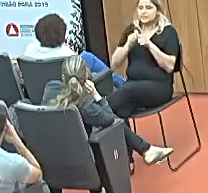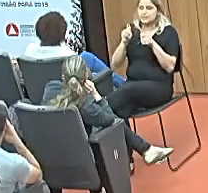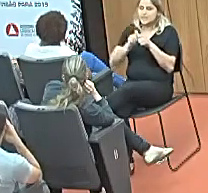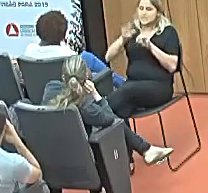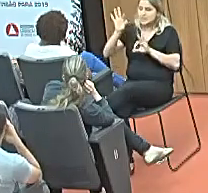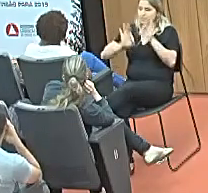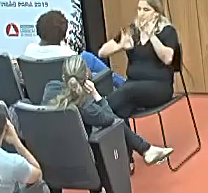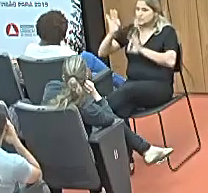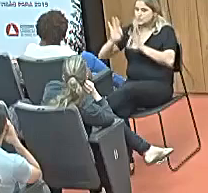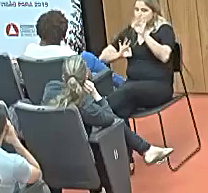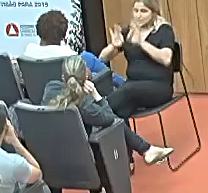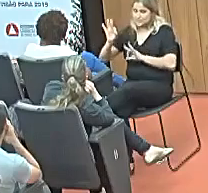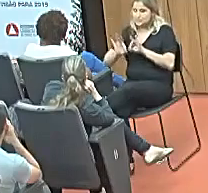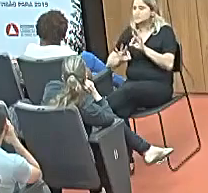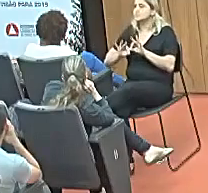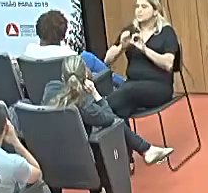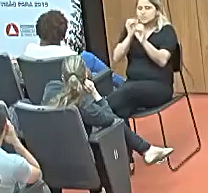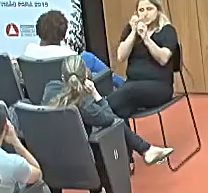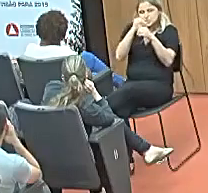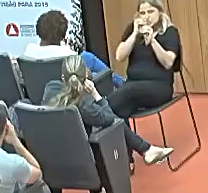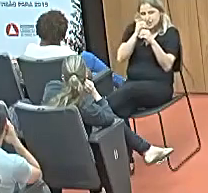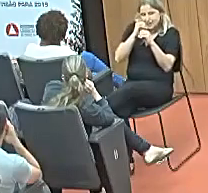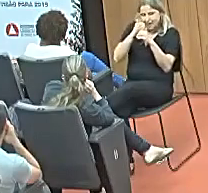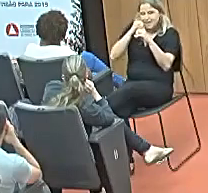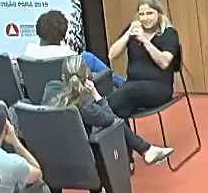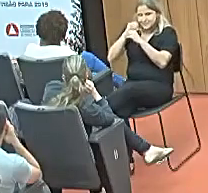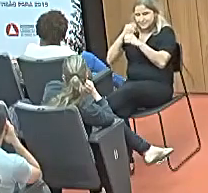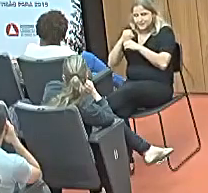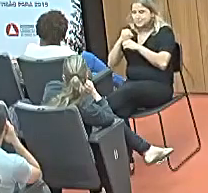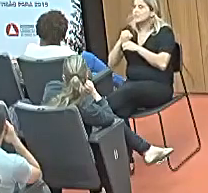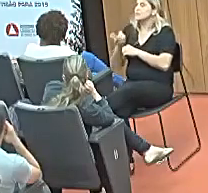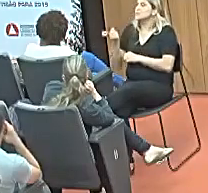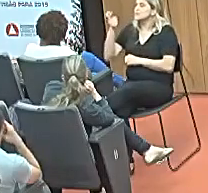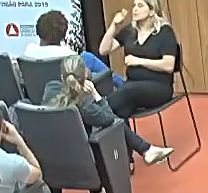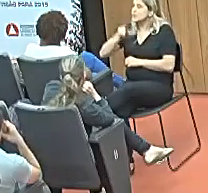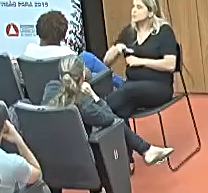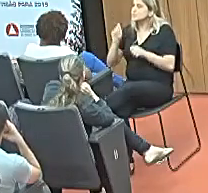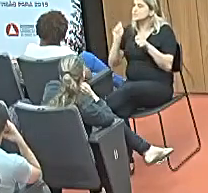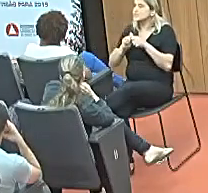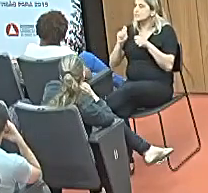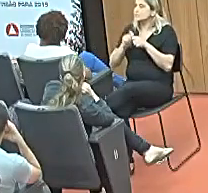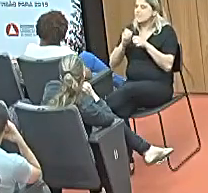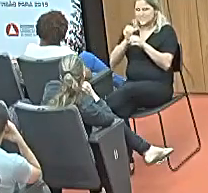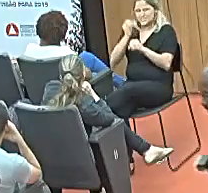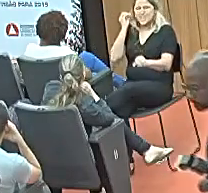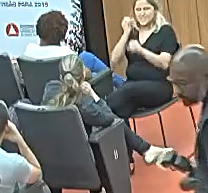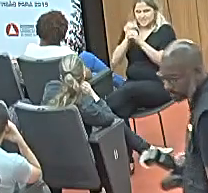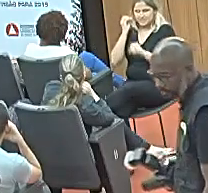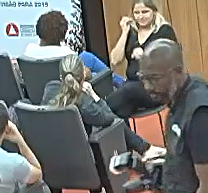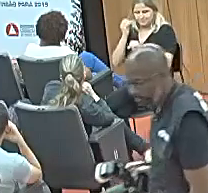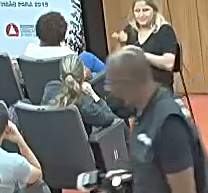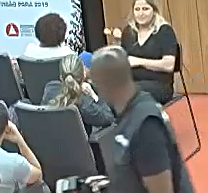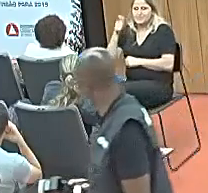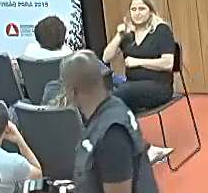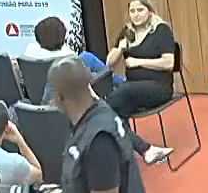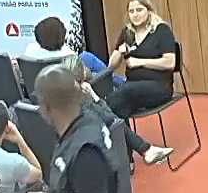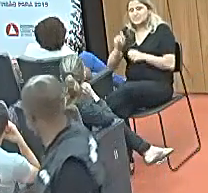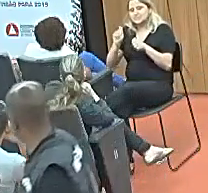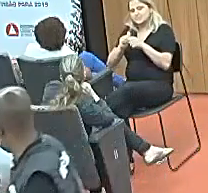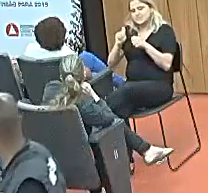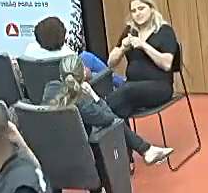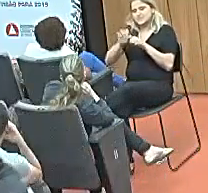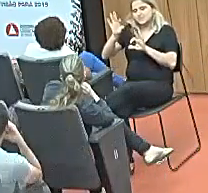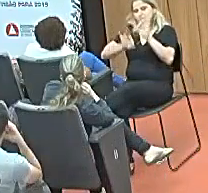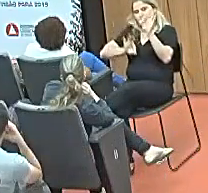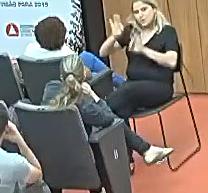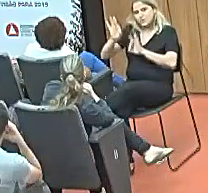projetos de engenharia com vistas a garantir a elaboração do projeto para os trechos